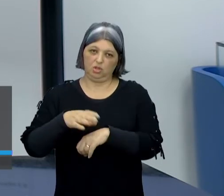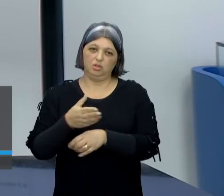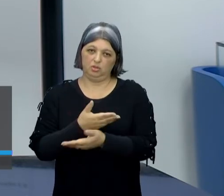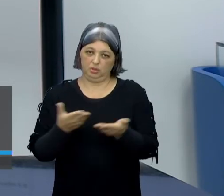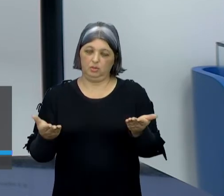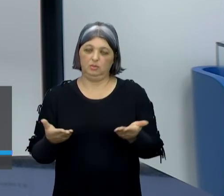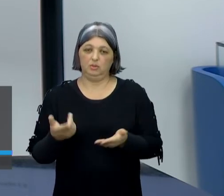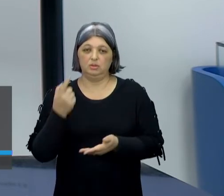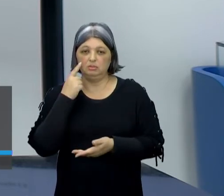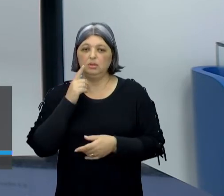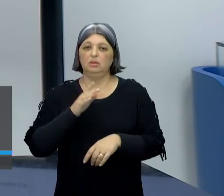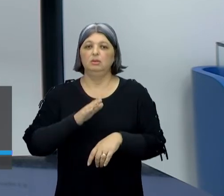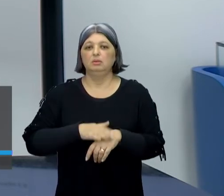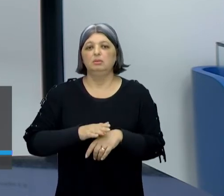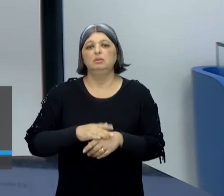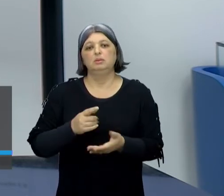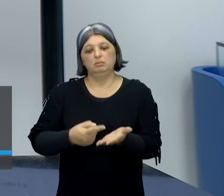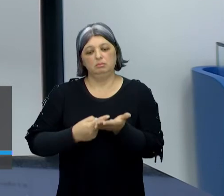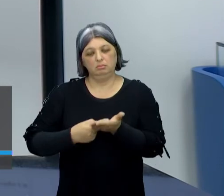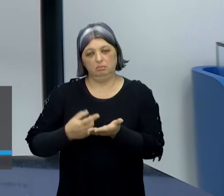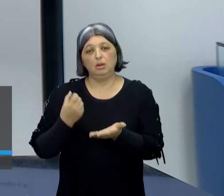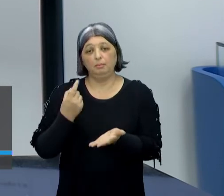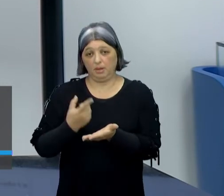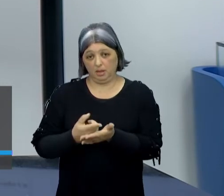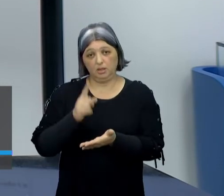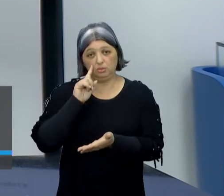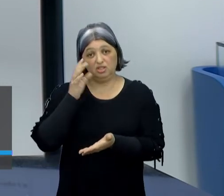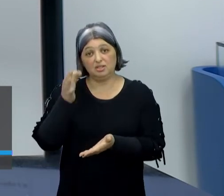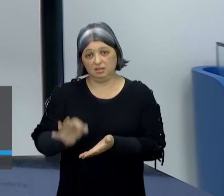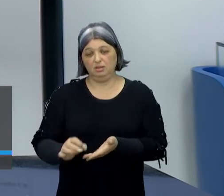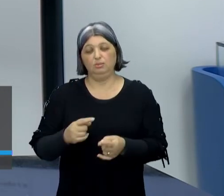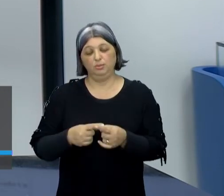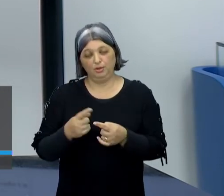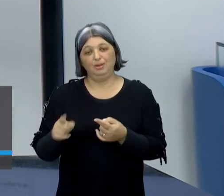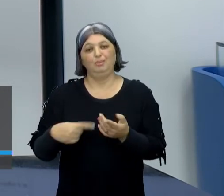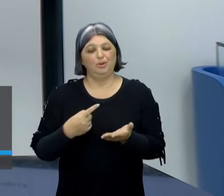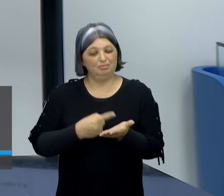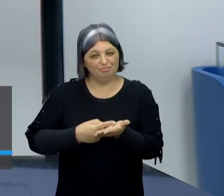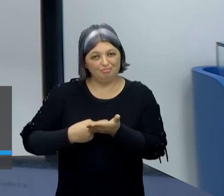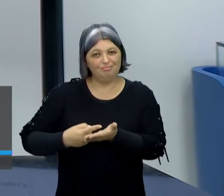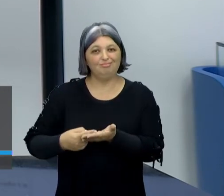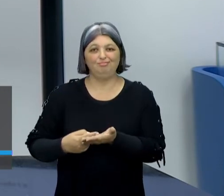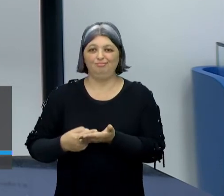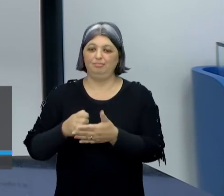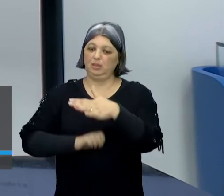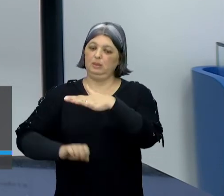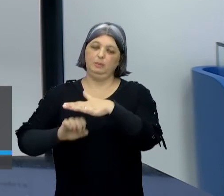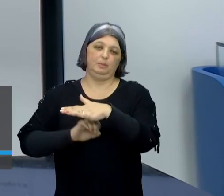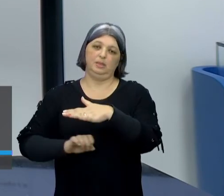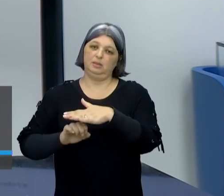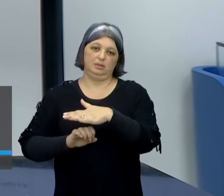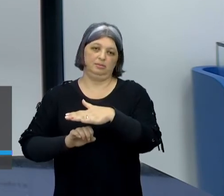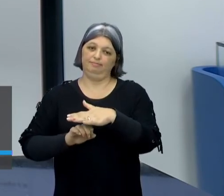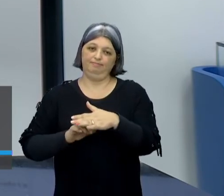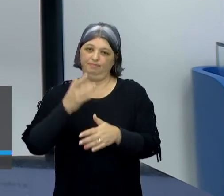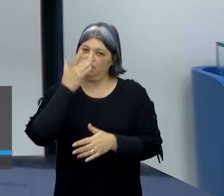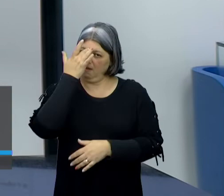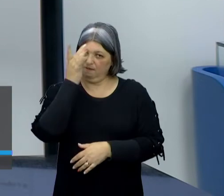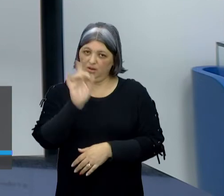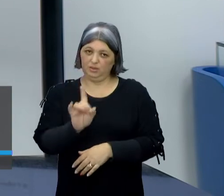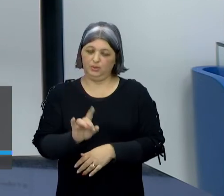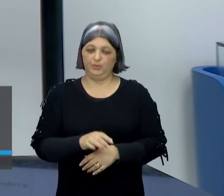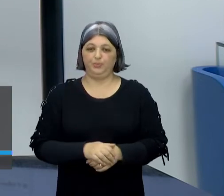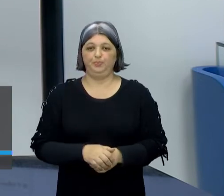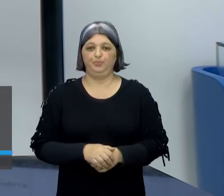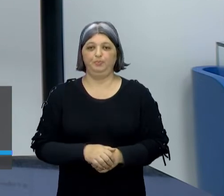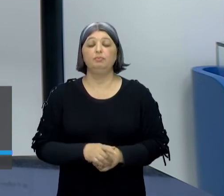A renegociação é sempre bom a gente pagar aí tudo no prazo, porque a renegociação com uma empresa não é fácil. E aí eu vou